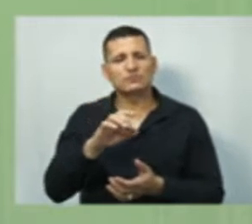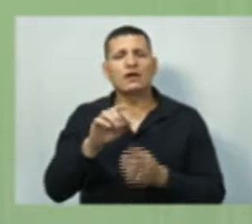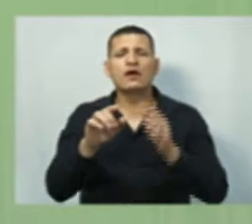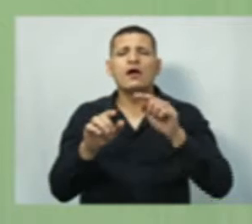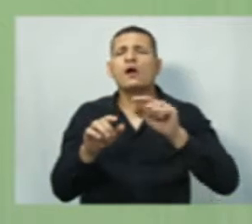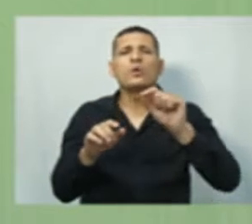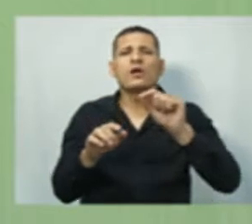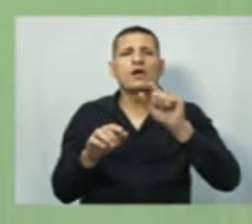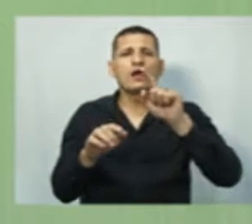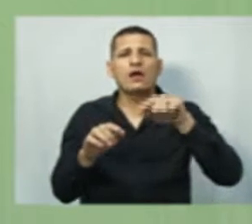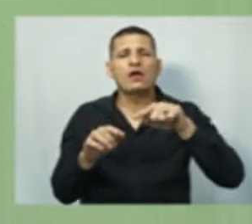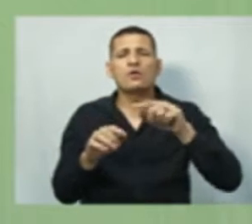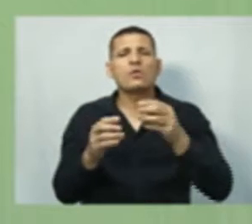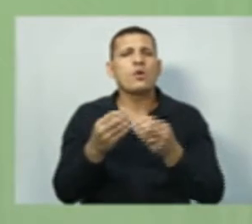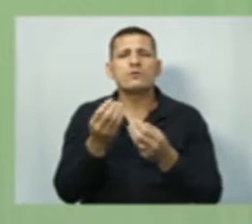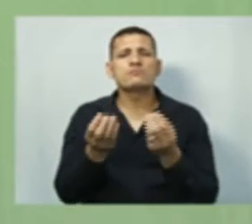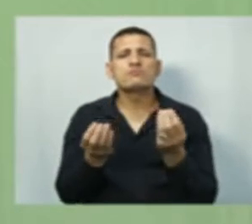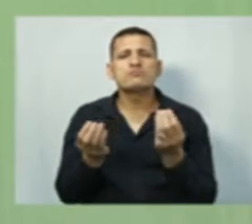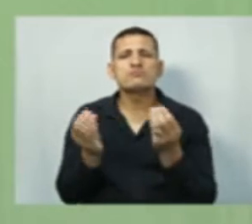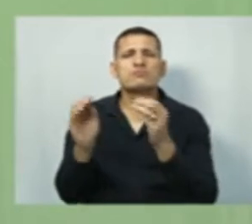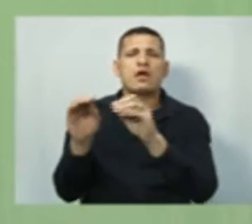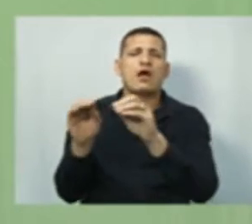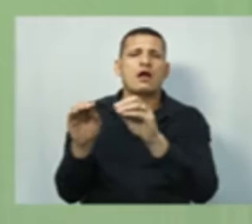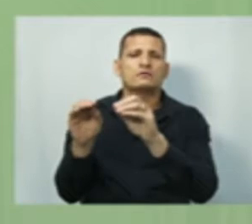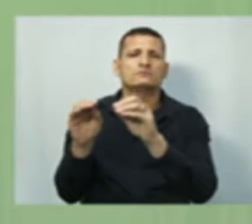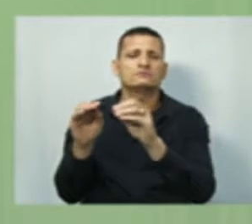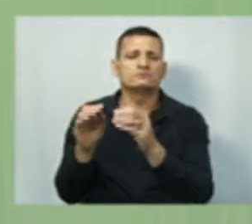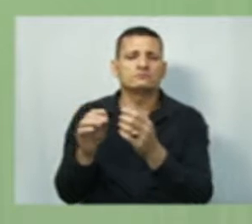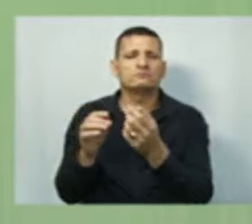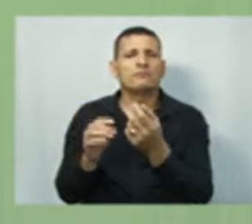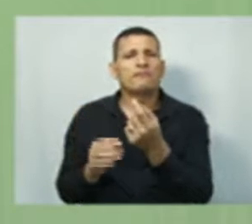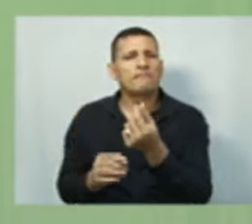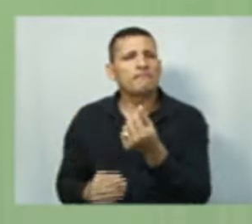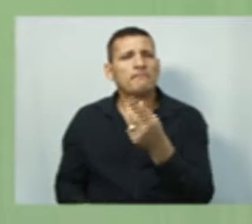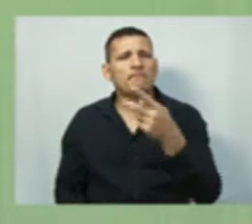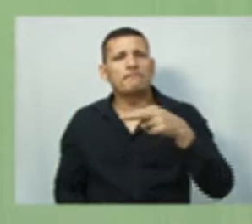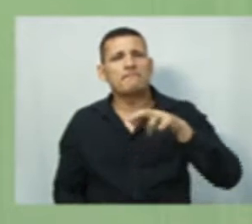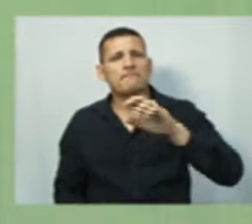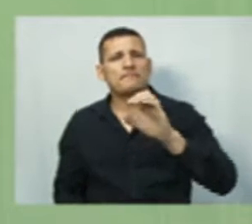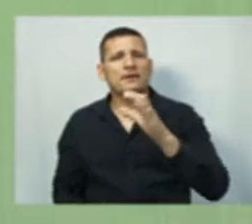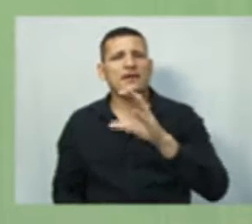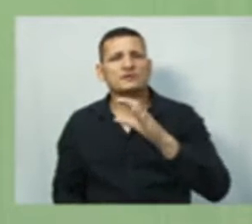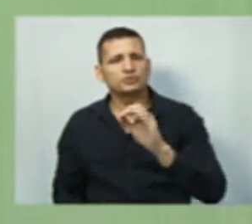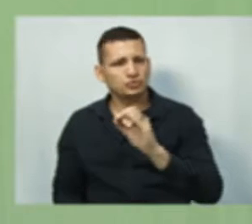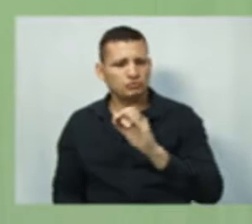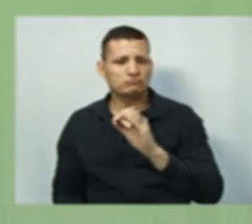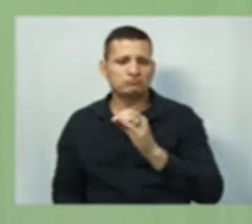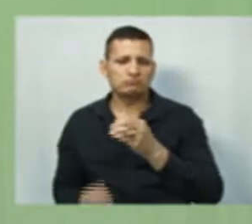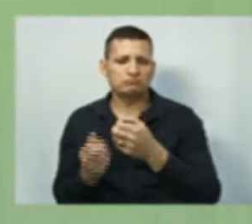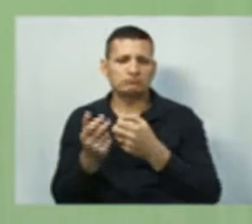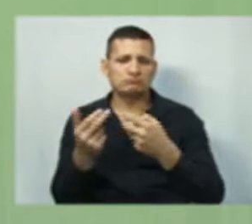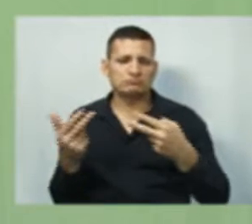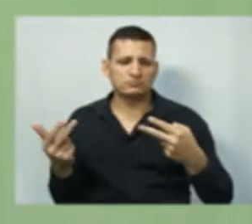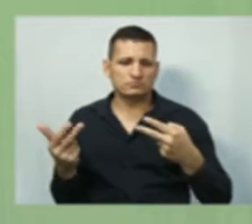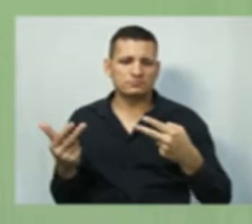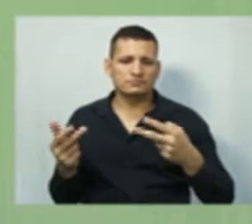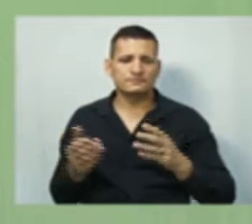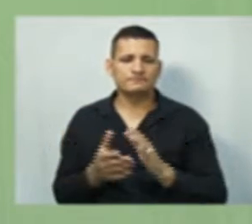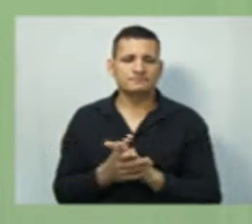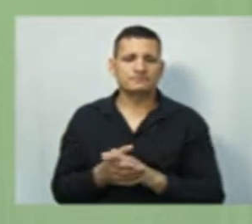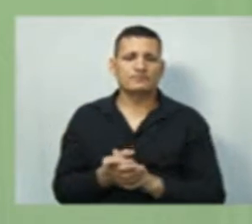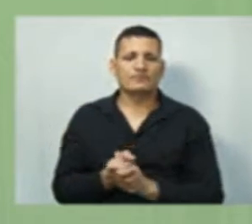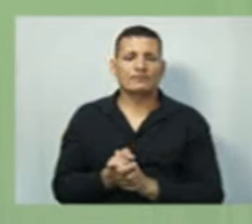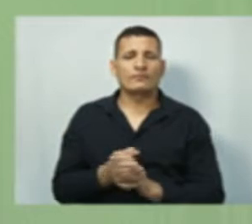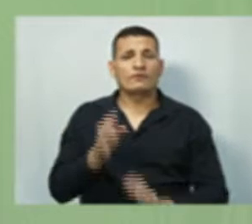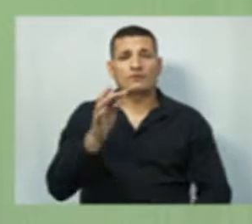as coisas. Está muito ligada essa ideia de trade-offs também, que é uma ideia de nos mostrar aqui. O trade-off